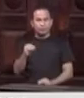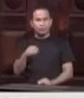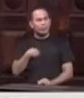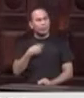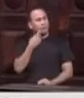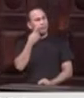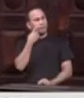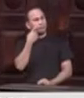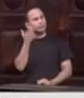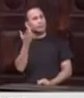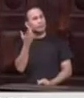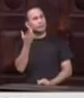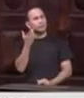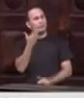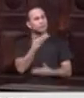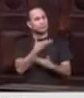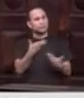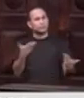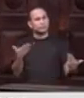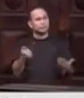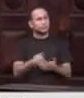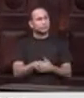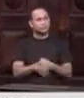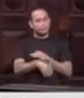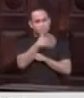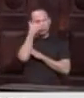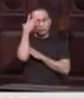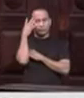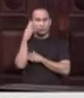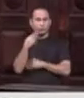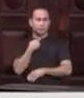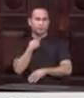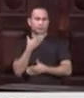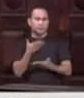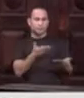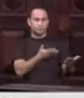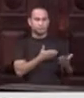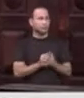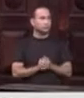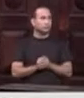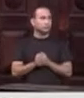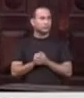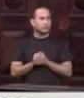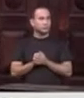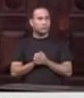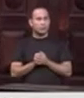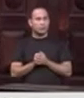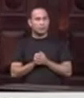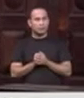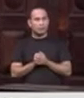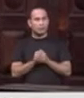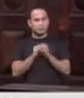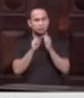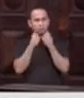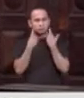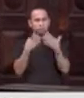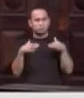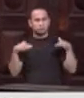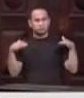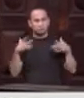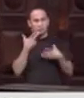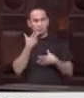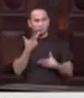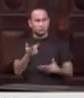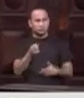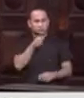vejo alguns ocupando aqui o plenário, o microfone, ou de aparte, ou o